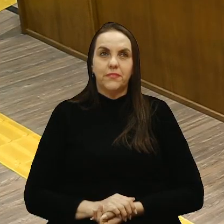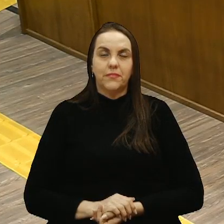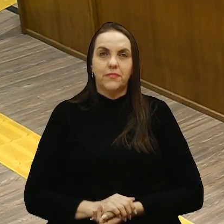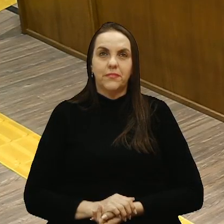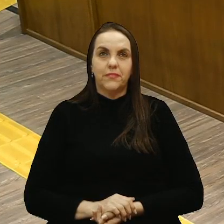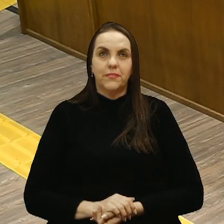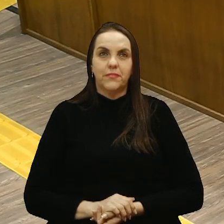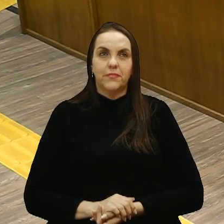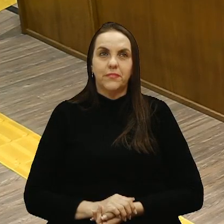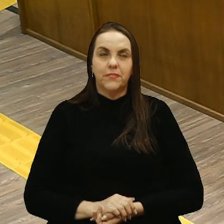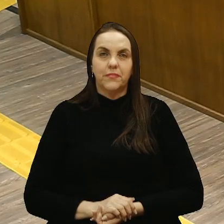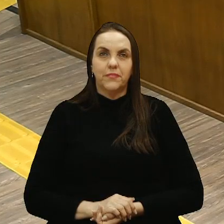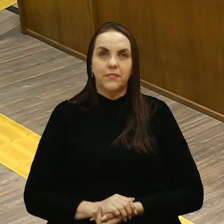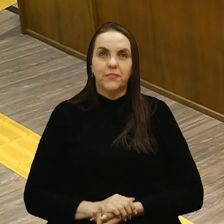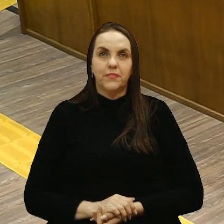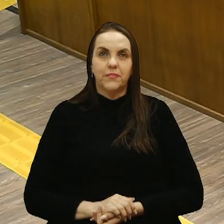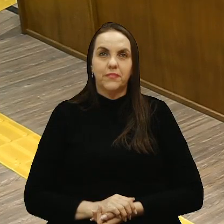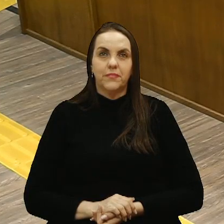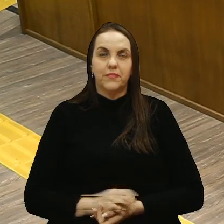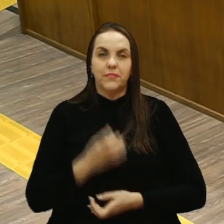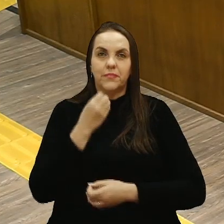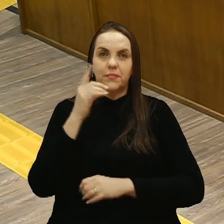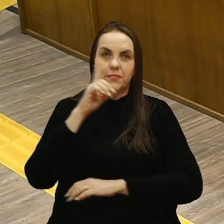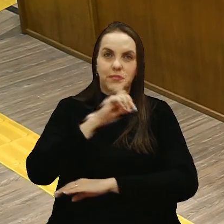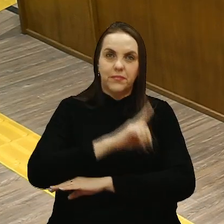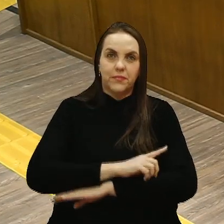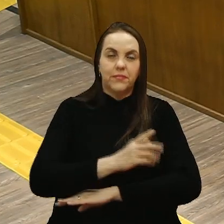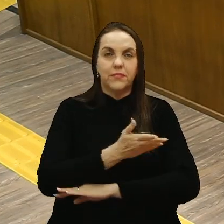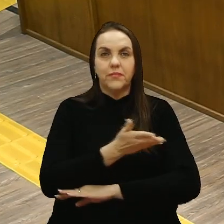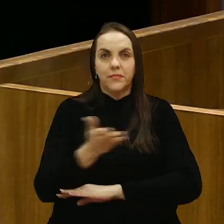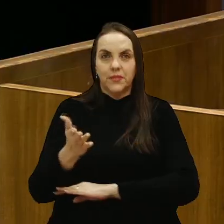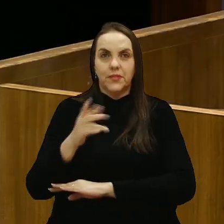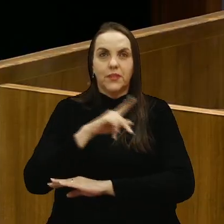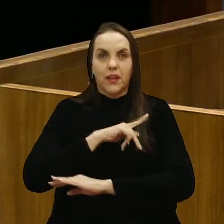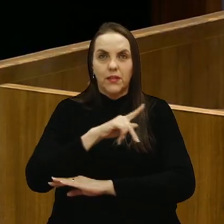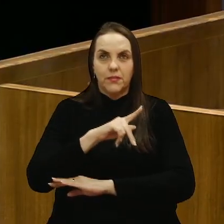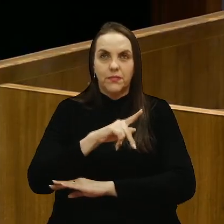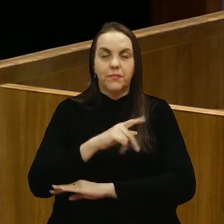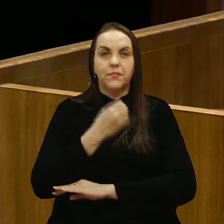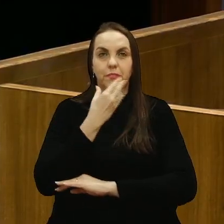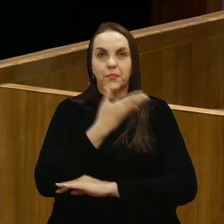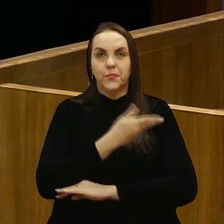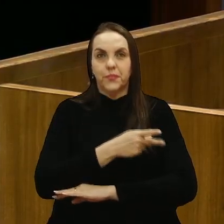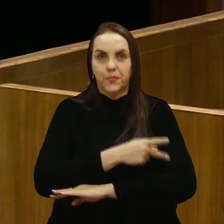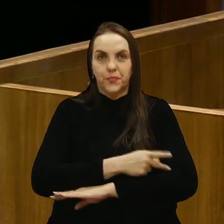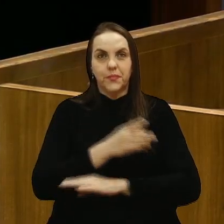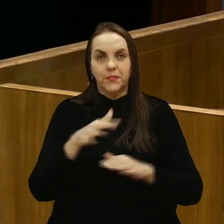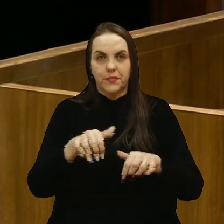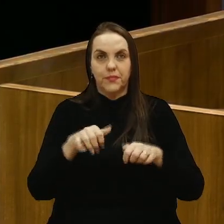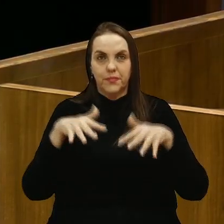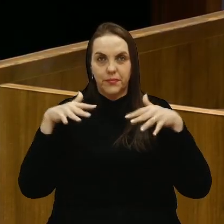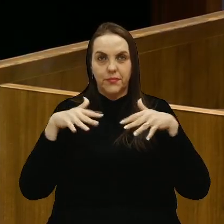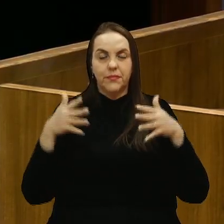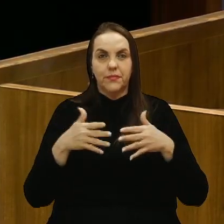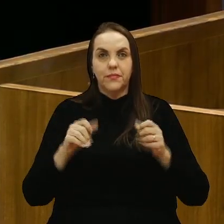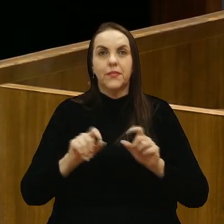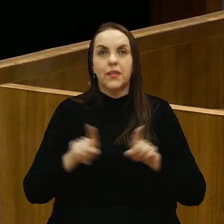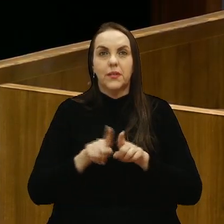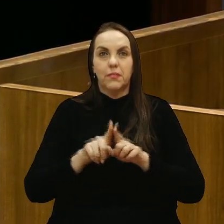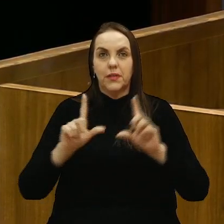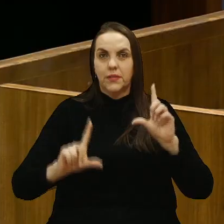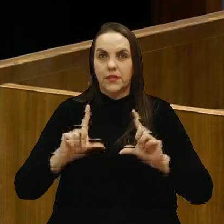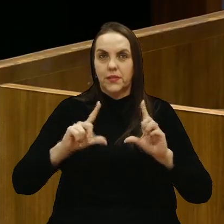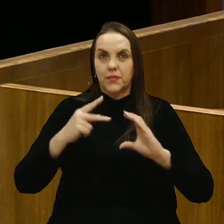Sim. Bom dia a todos, bom dia, presidente, bom dia à plateia que nos assiste aqui pela TV Câmara